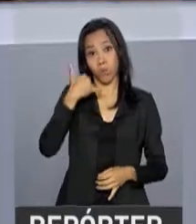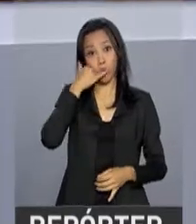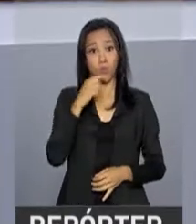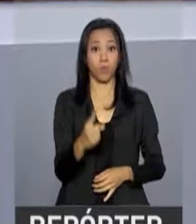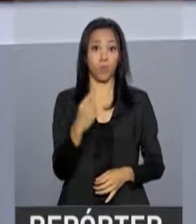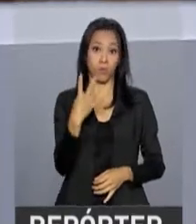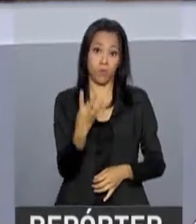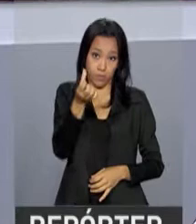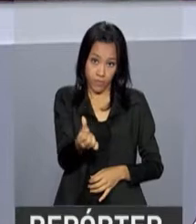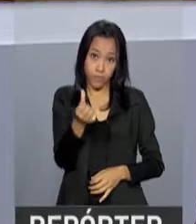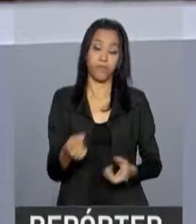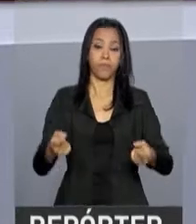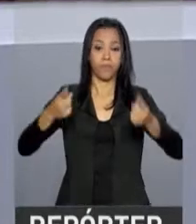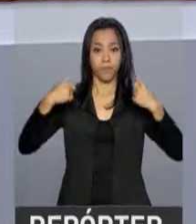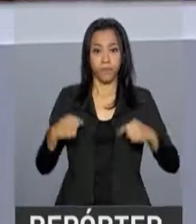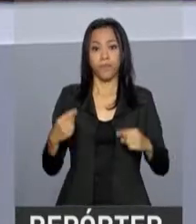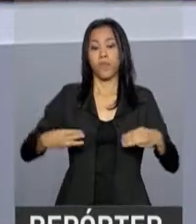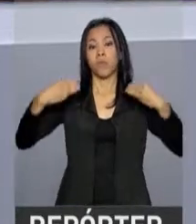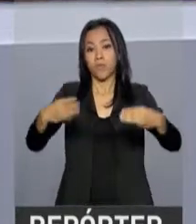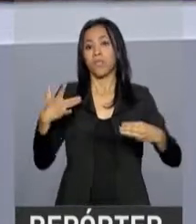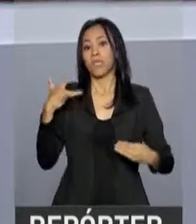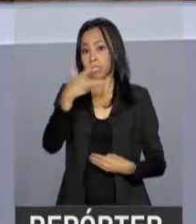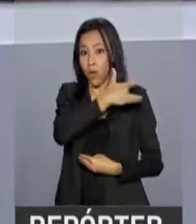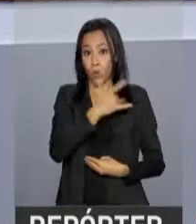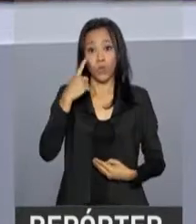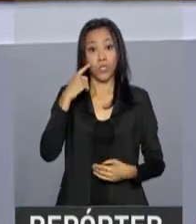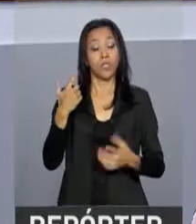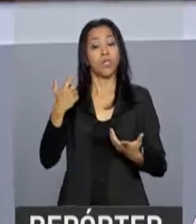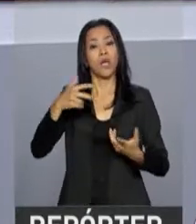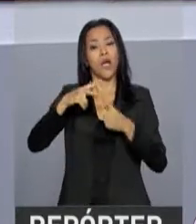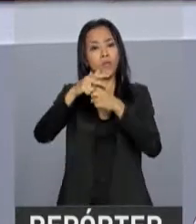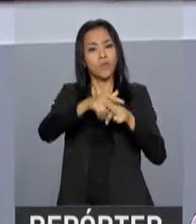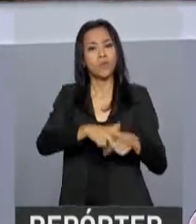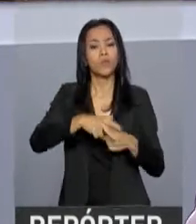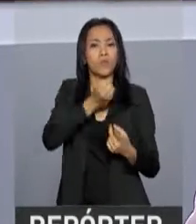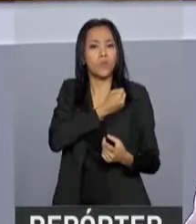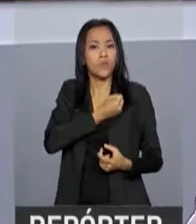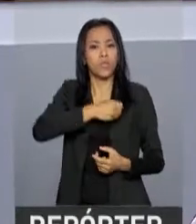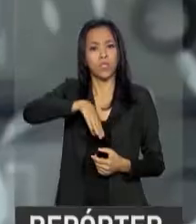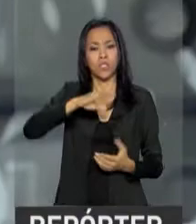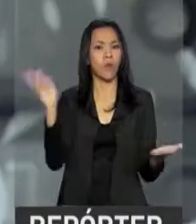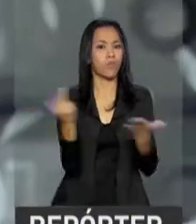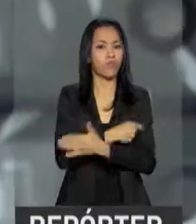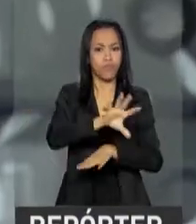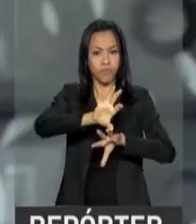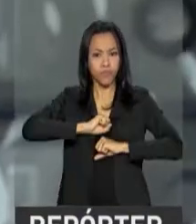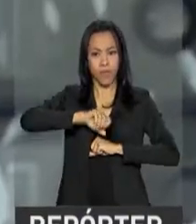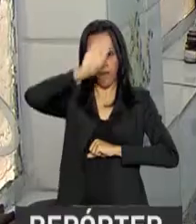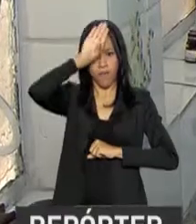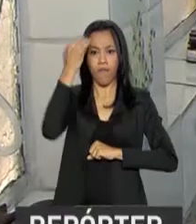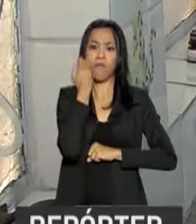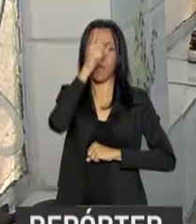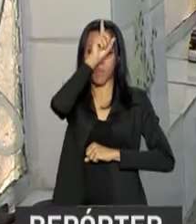o ministério da saúde atualizou o número de casos de febre amarela no país de 1º de julho de 2017 a 6 de março de